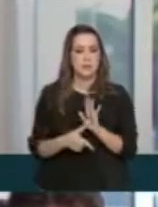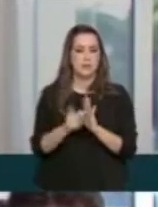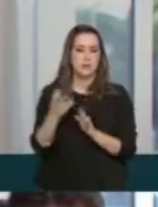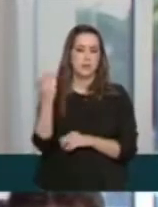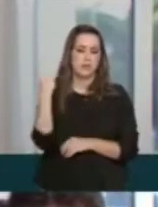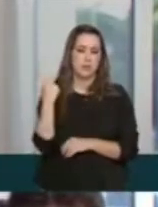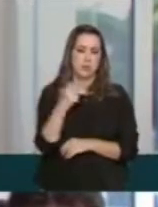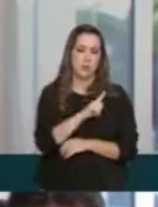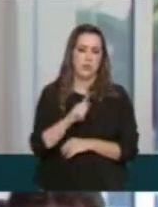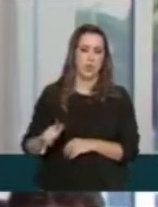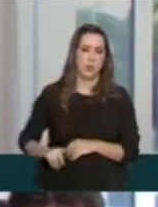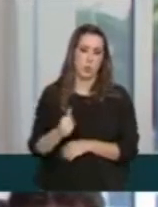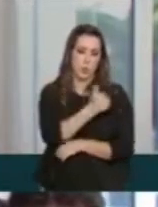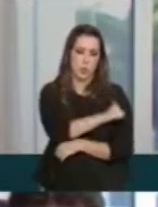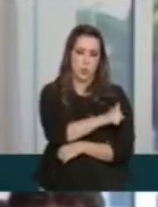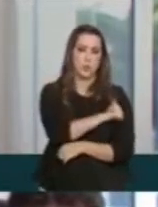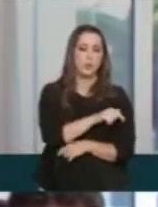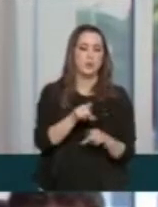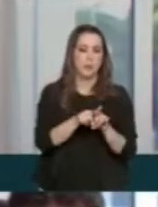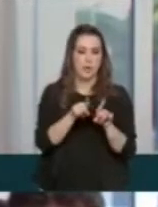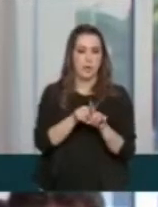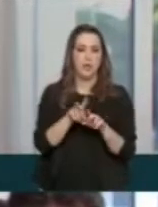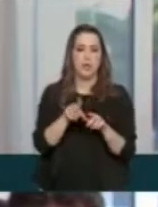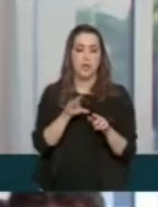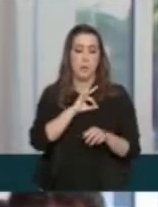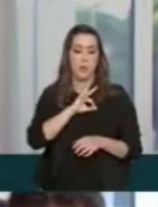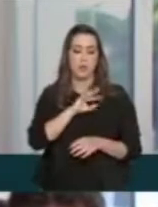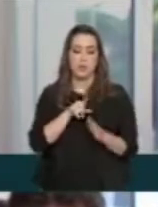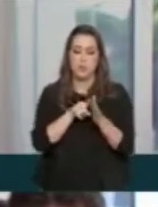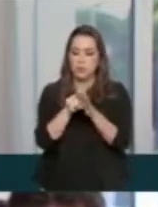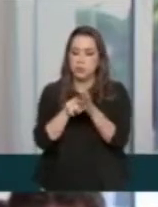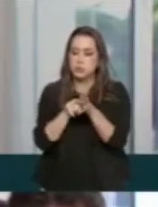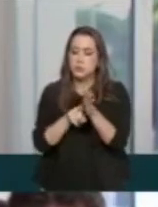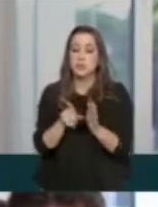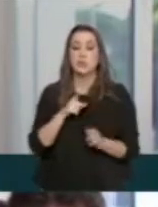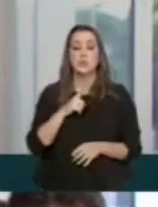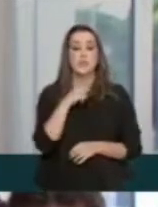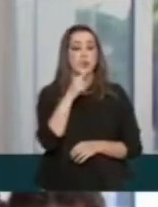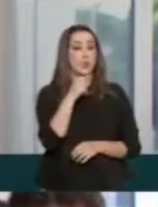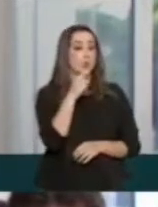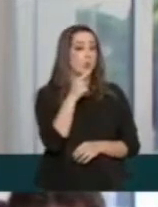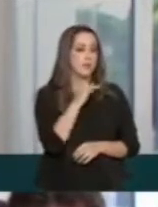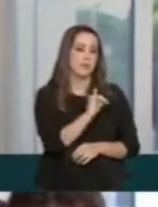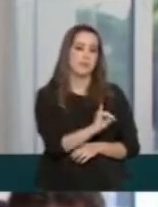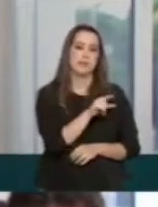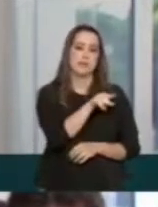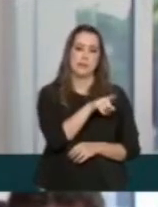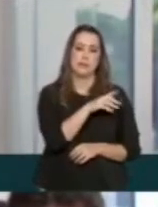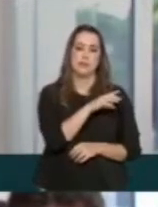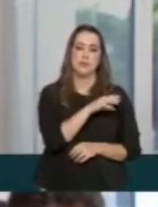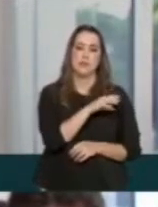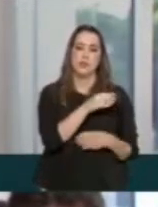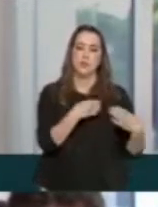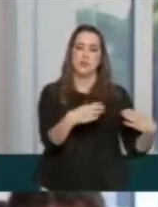alvo o governador do Rio de Janeiro. E houve questionamentos sobre direcionamento de